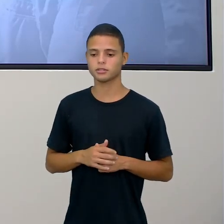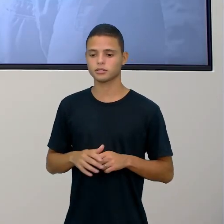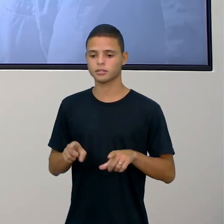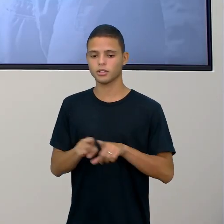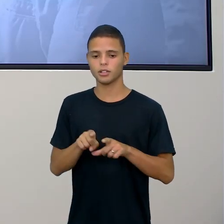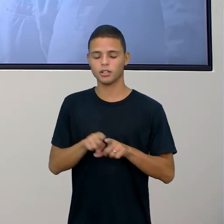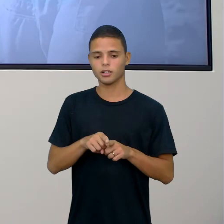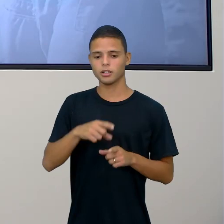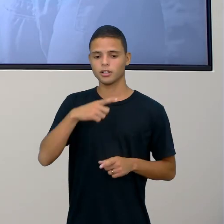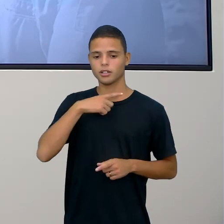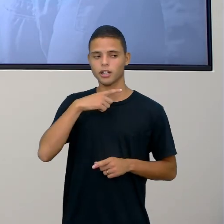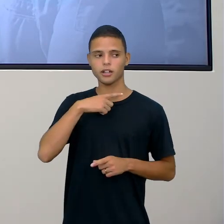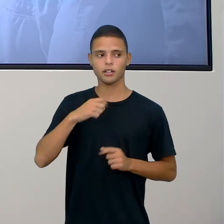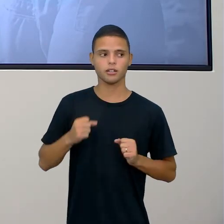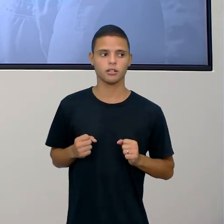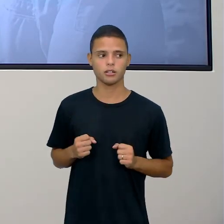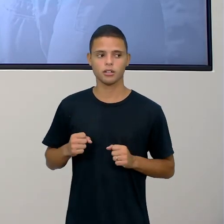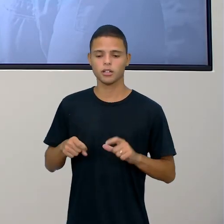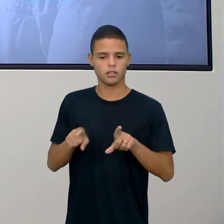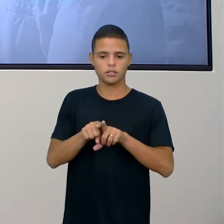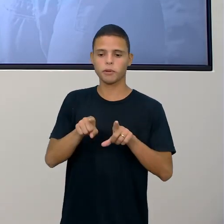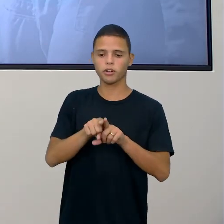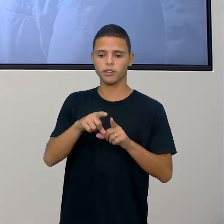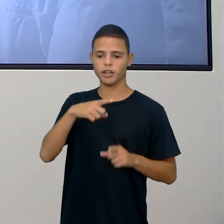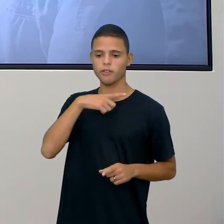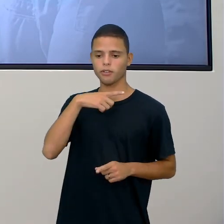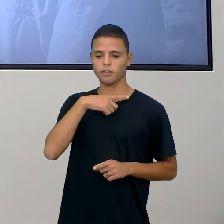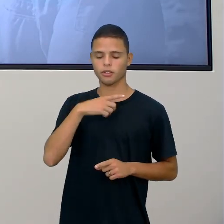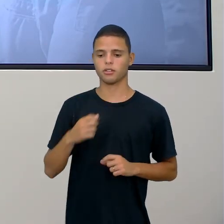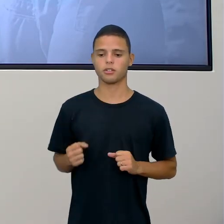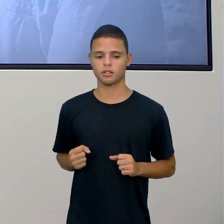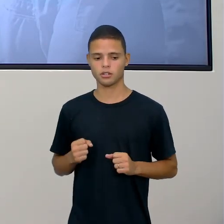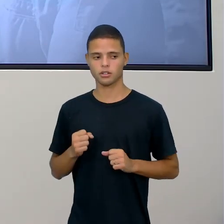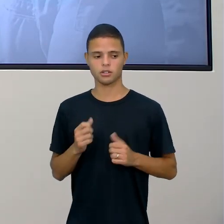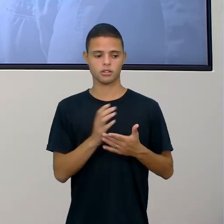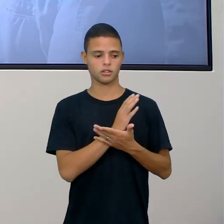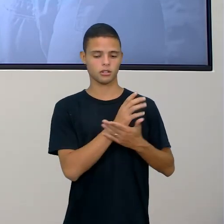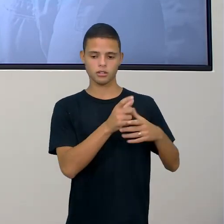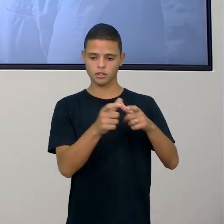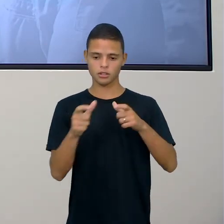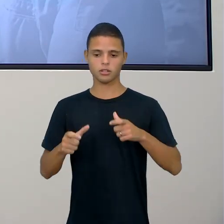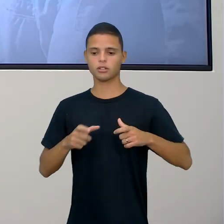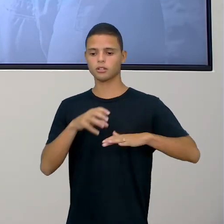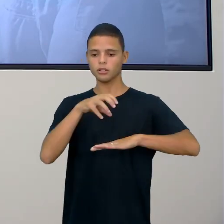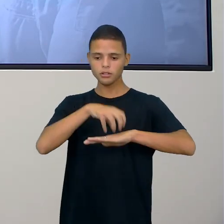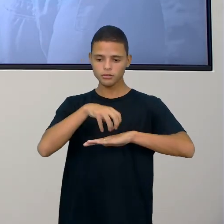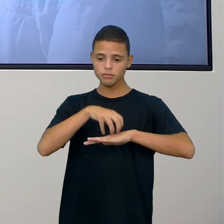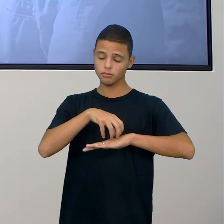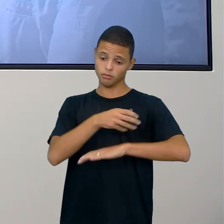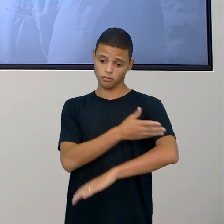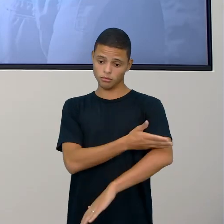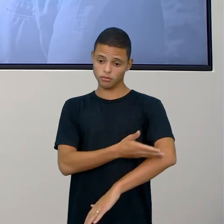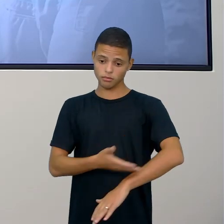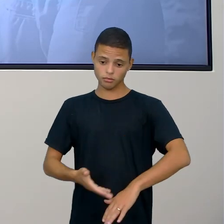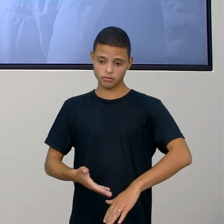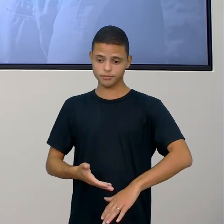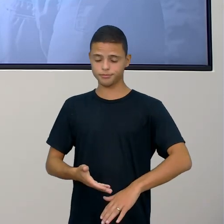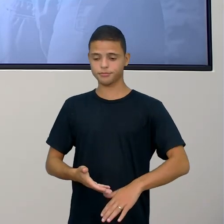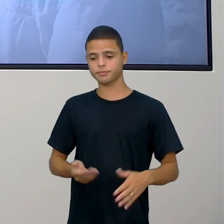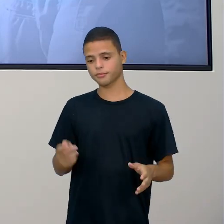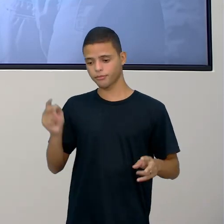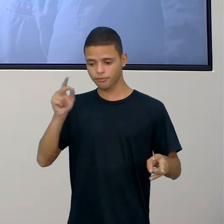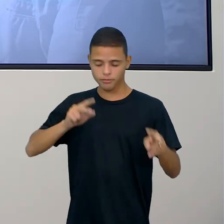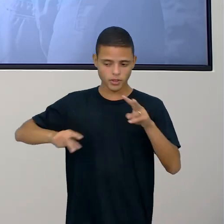lugares que são centrais, os centros urbanos. Esses lugares que são centrais, eles geralmente são vistos